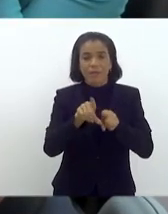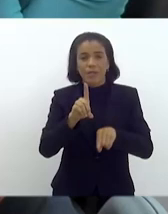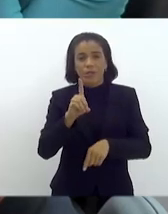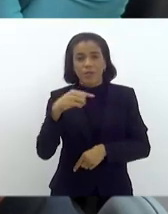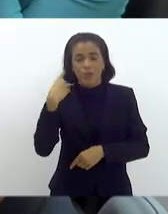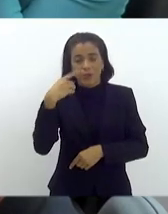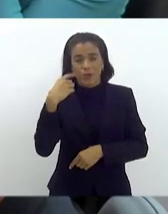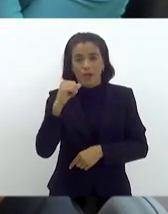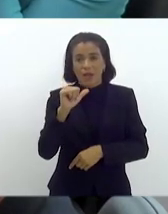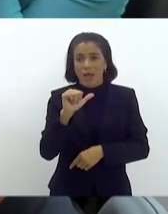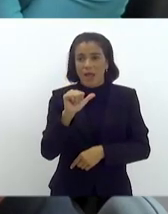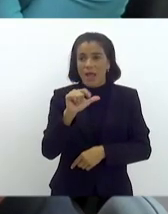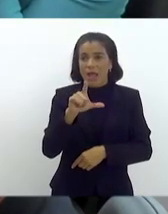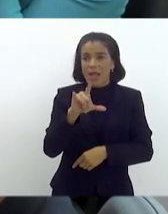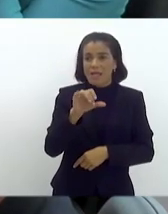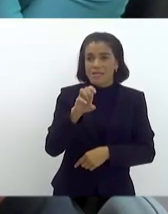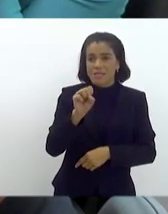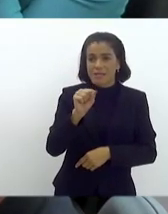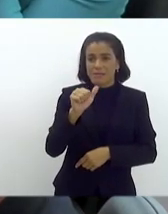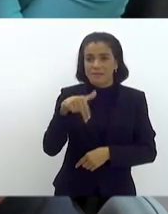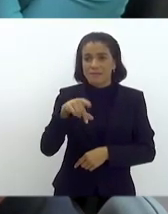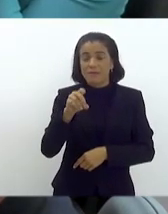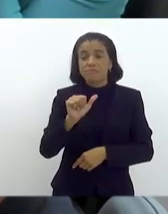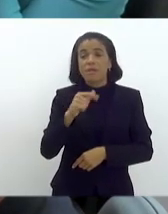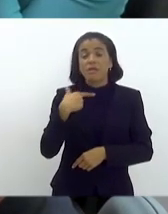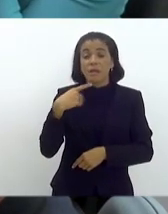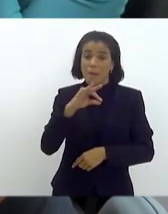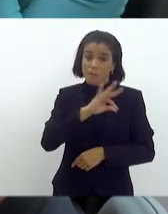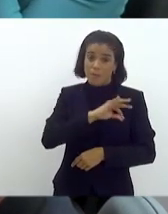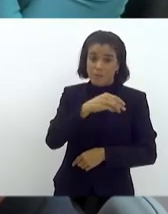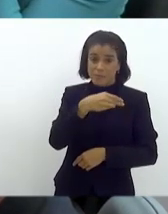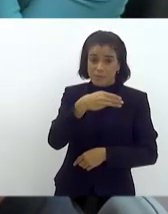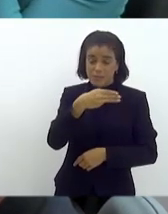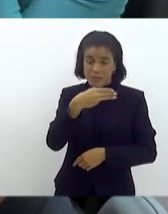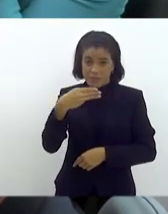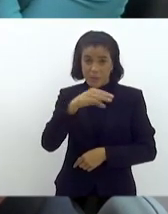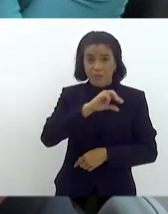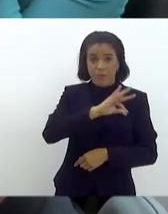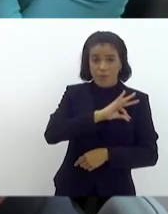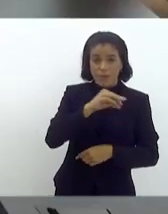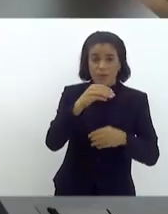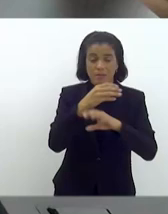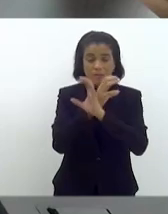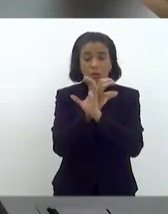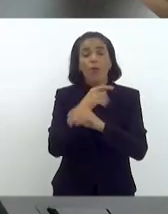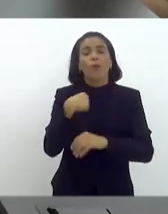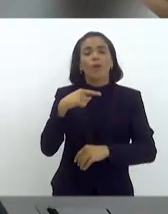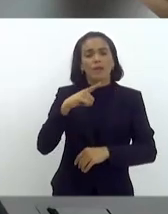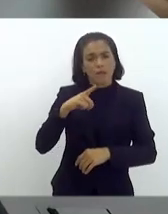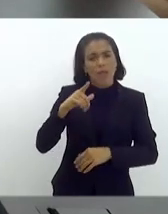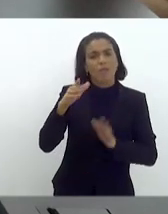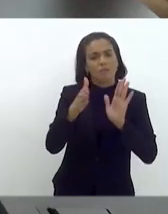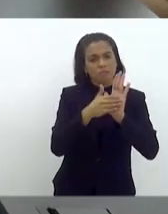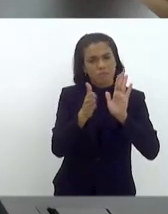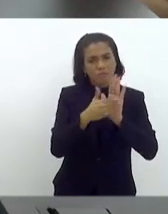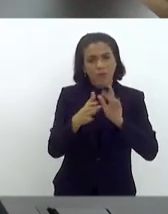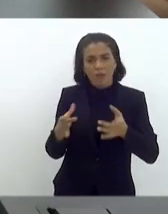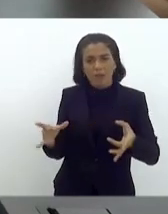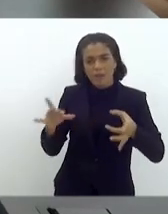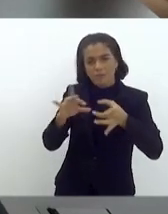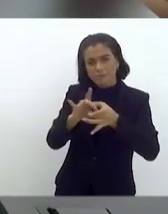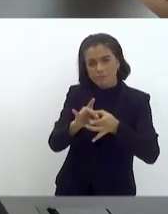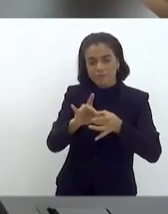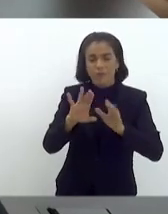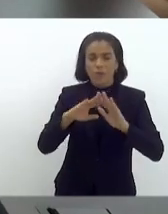hoje a gente tem tanto na polícia civil quanto na Polícia Militar é projetos de interlocução com as escolas né